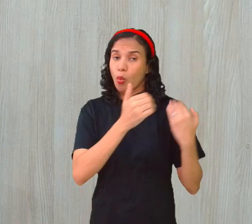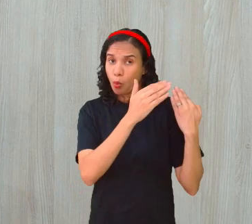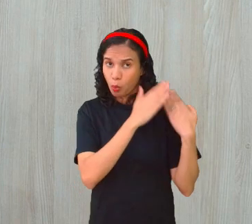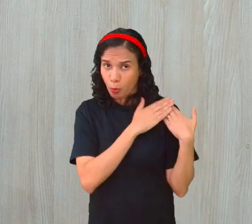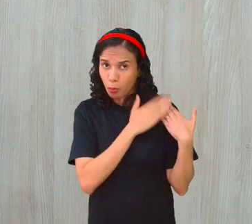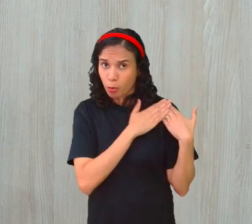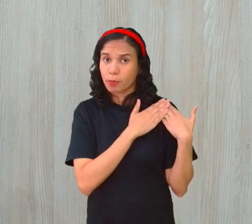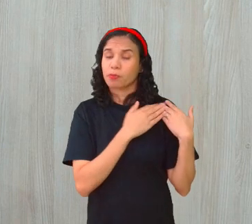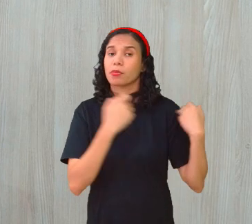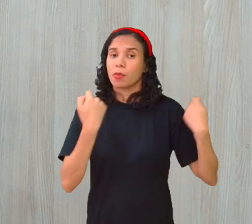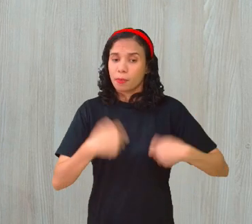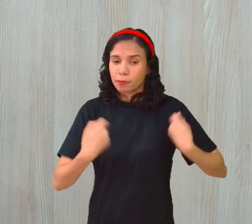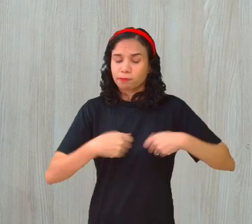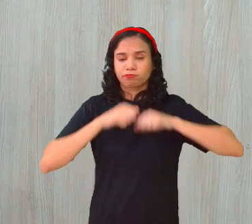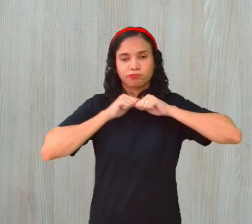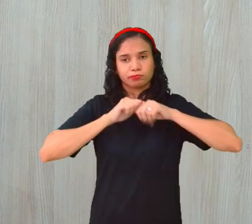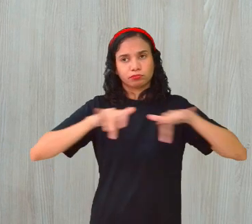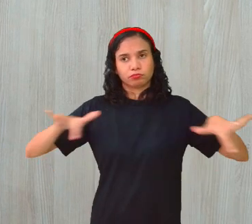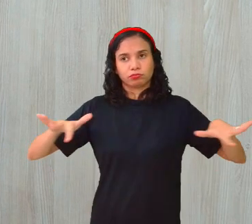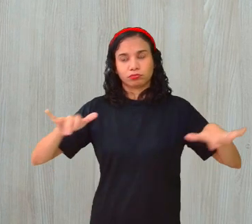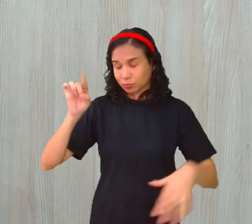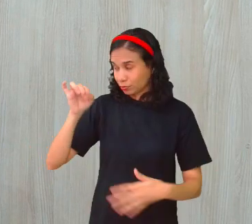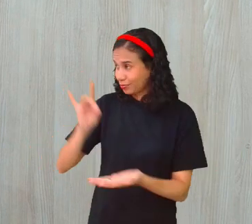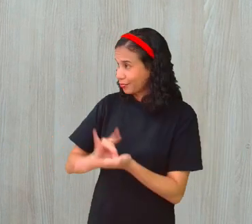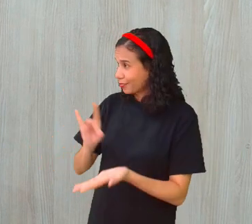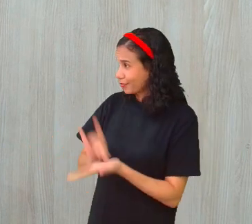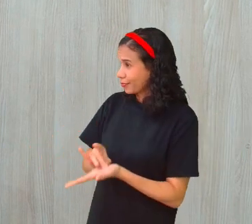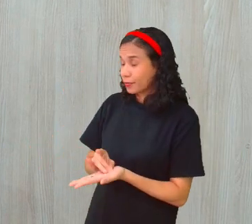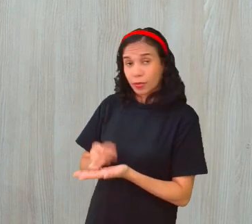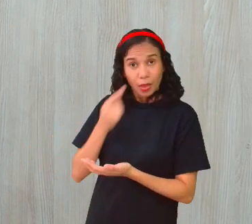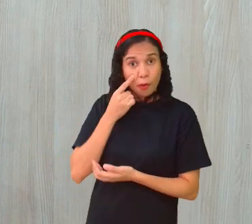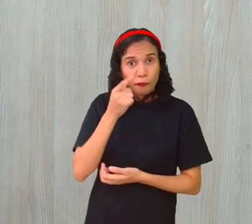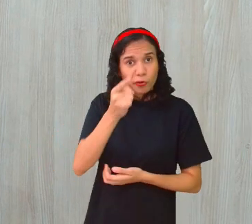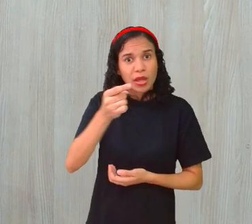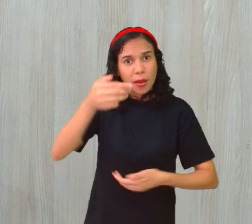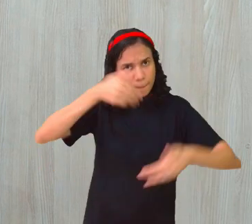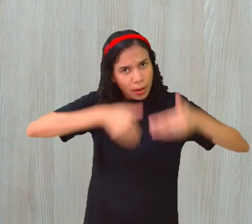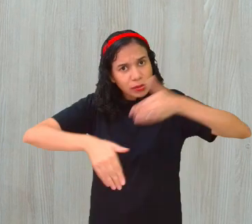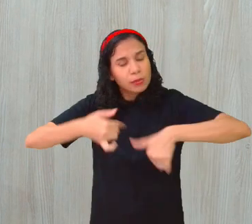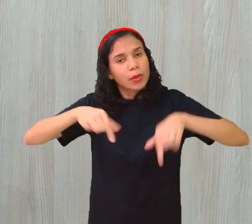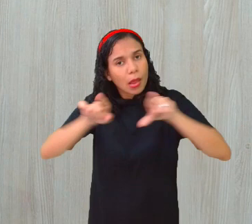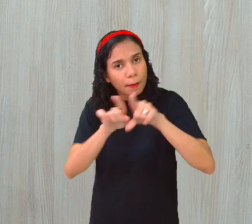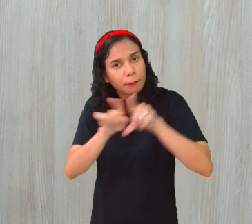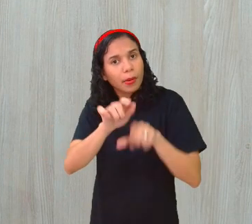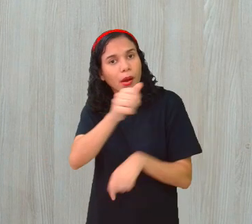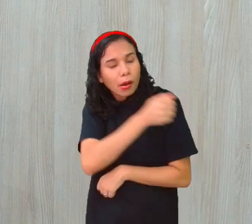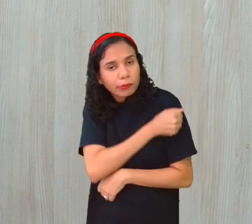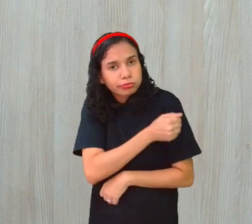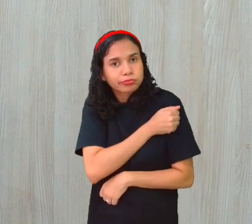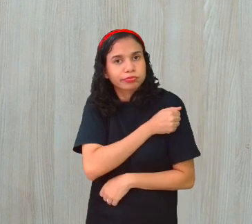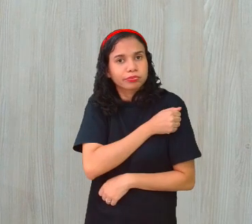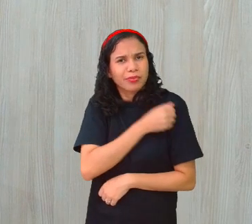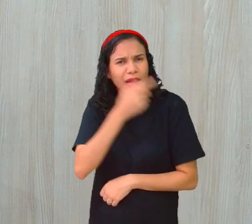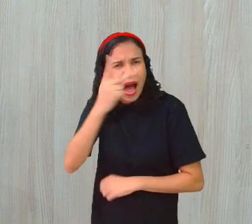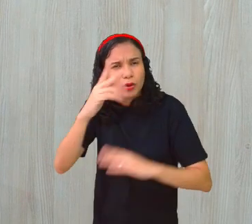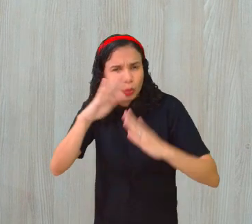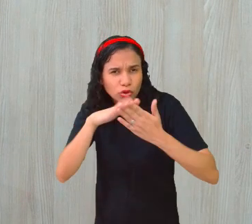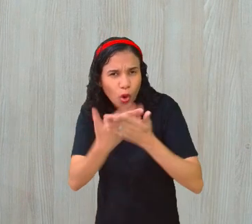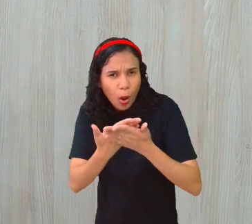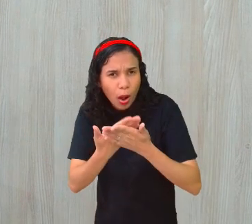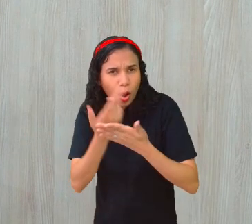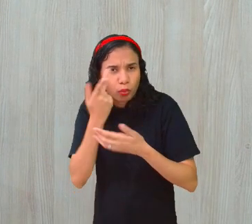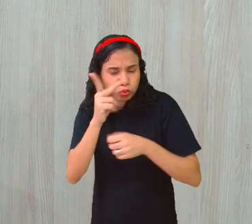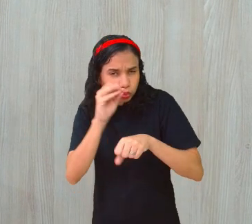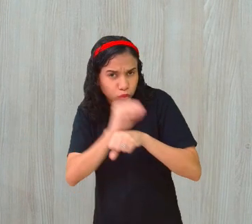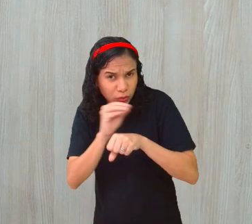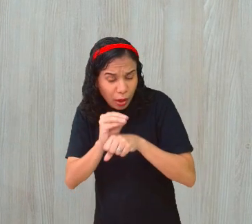é preciso também propagar esse compromisso. Não é isso, Cláudia? Nós contamos com vocês, alunos, que falem. Lá na sua escola, será que você está cuidando